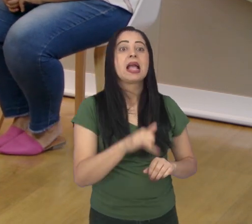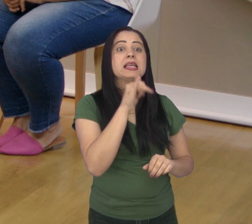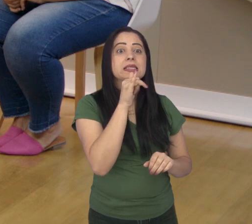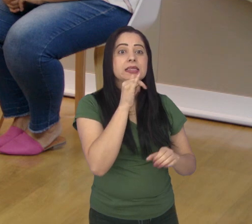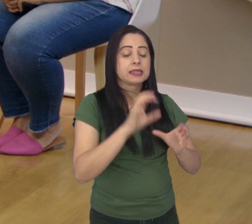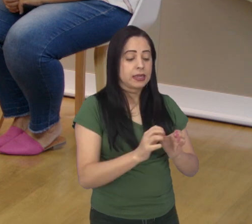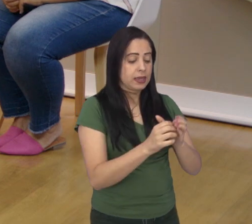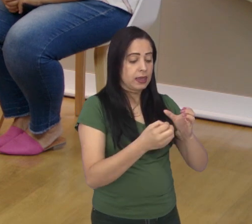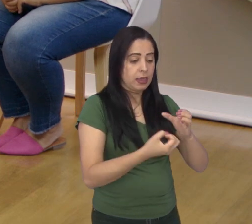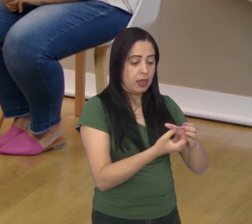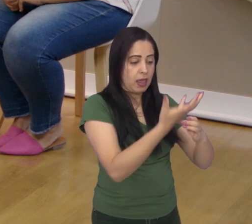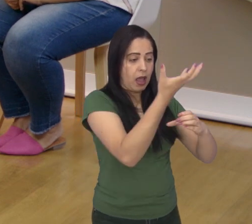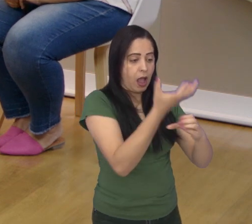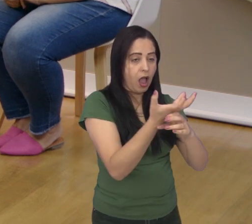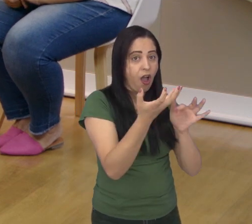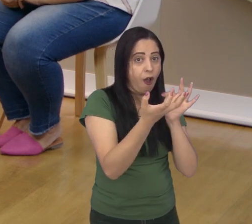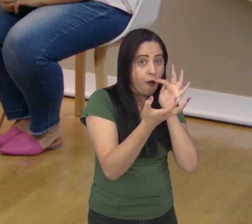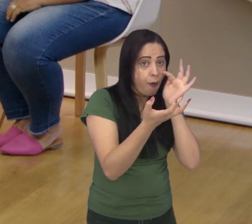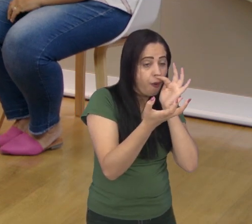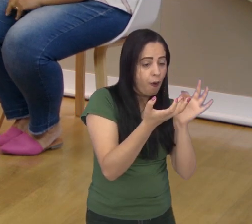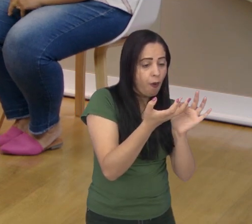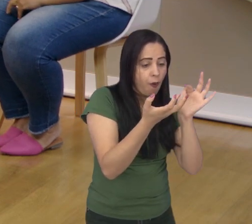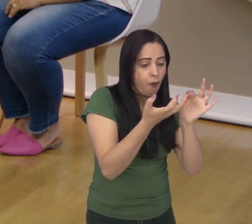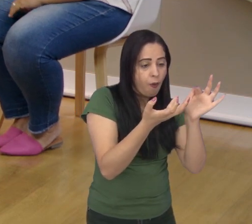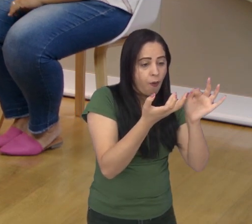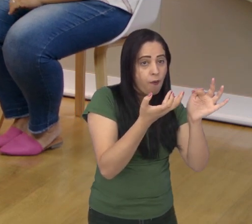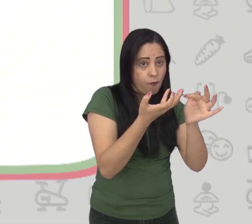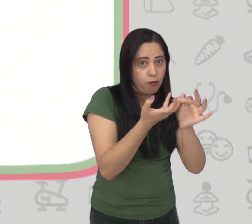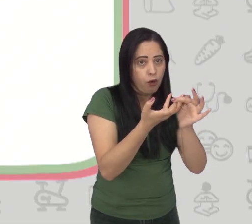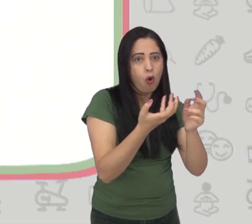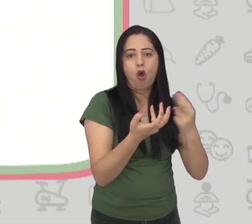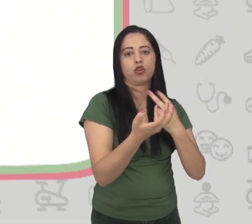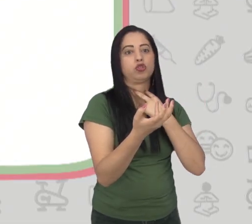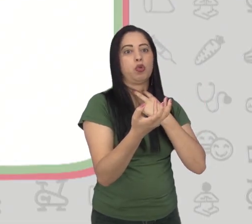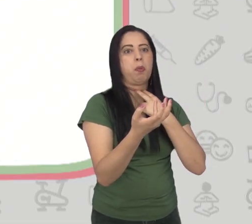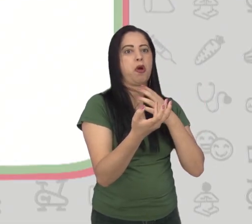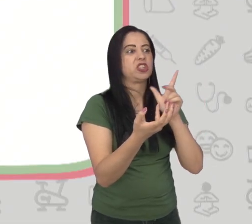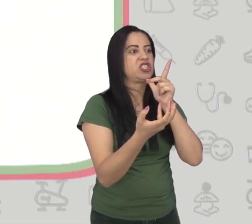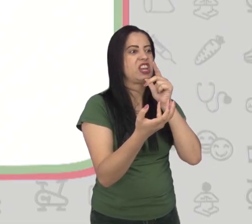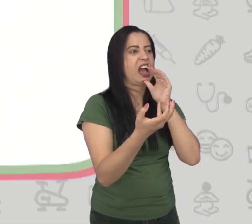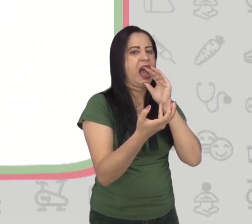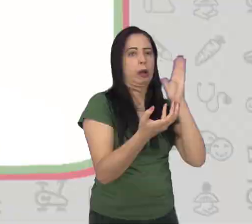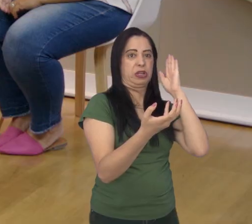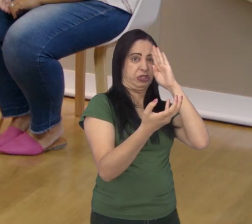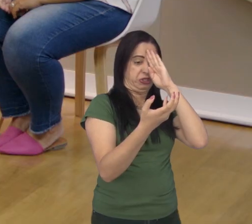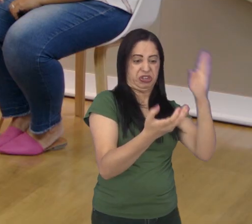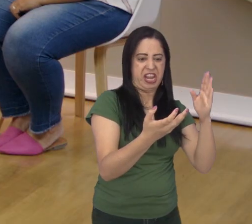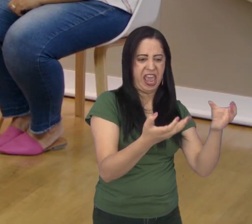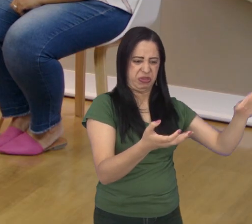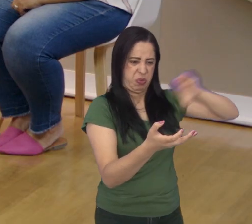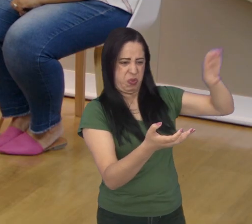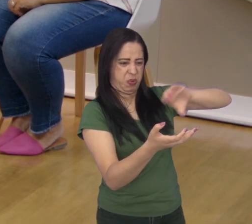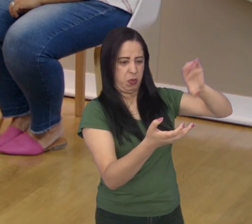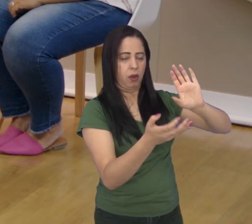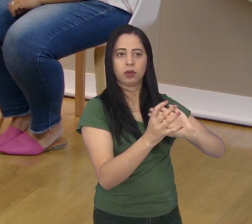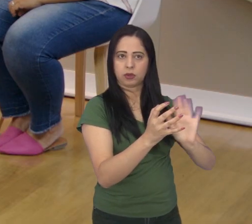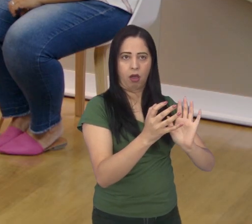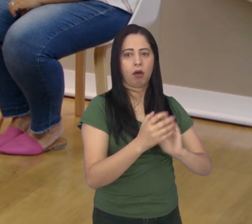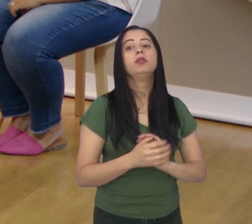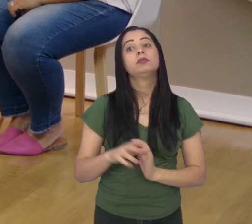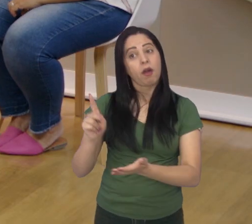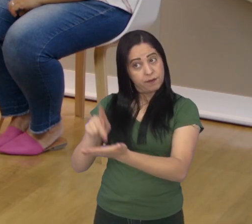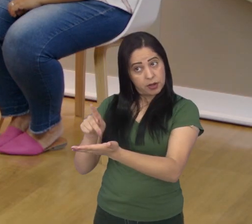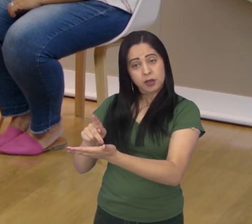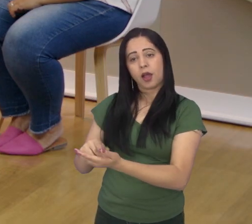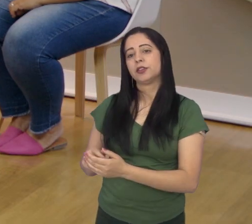a florzinha, sempre o pezinho ali. Isso, exatamente. A base, né? Até vou te dar um exemplo, né? Assim, período de orquídeas, as orquídeas,